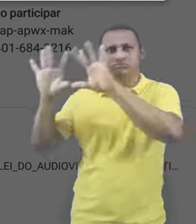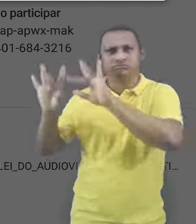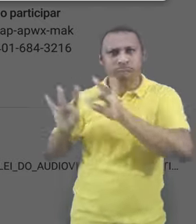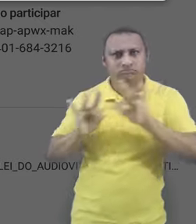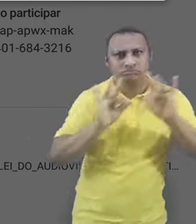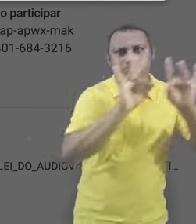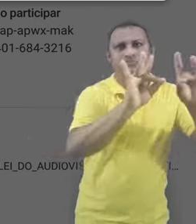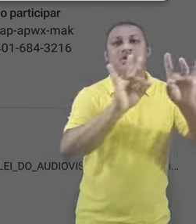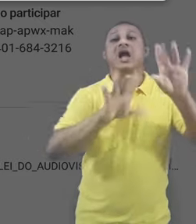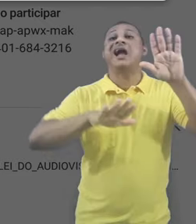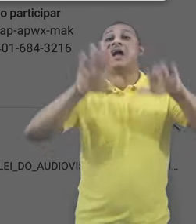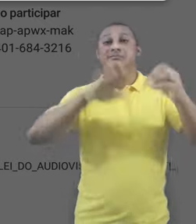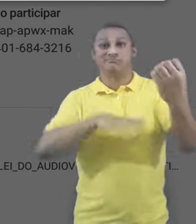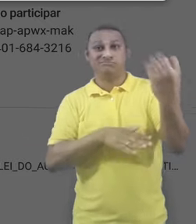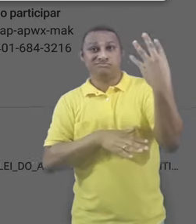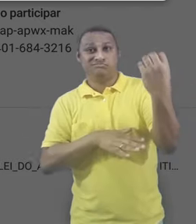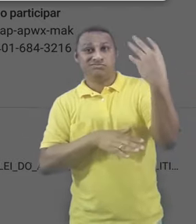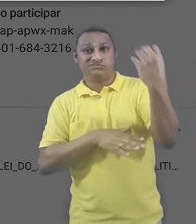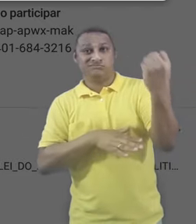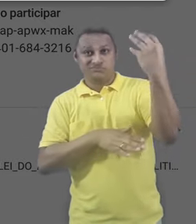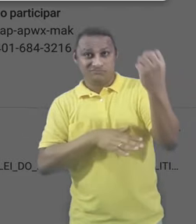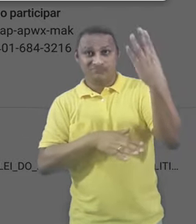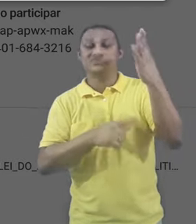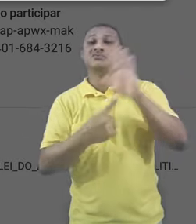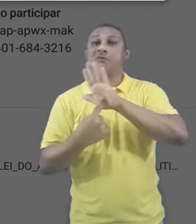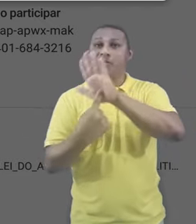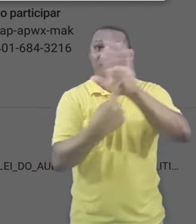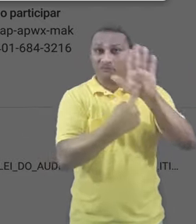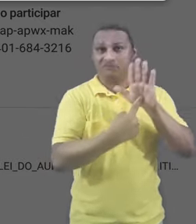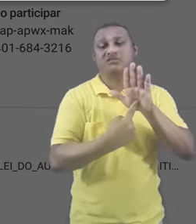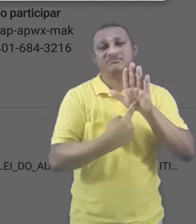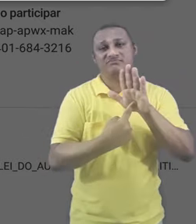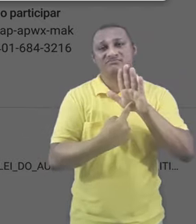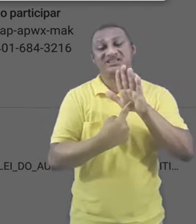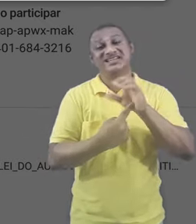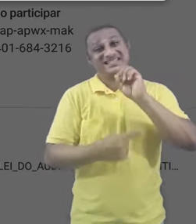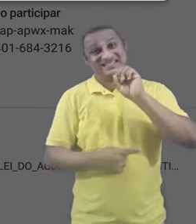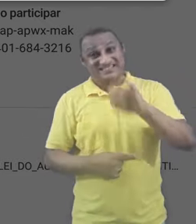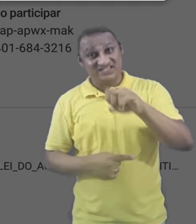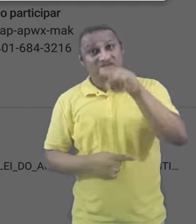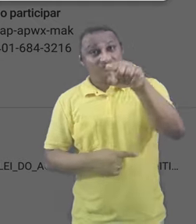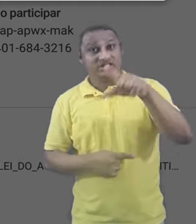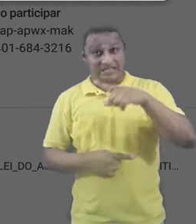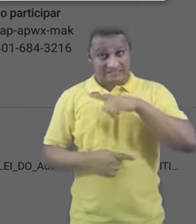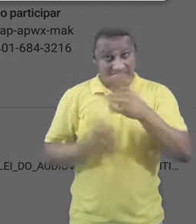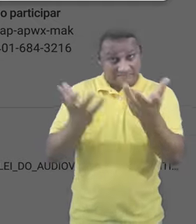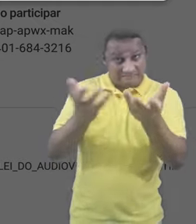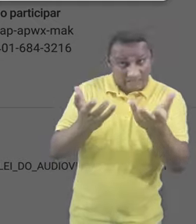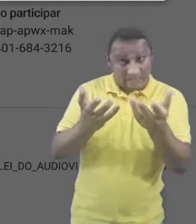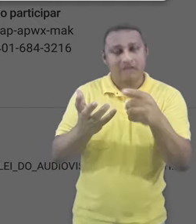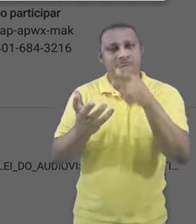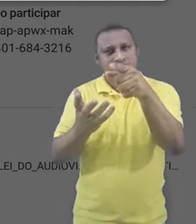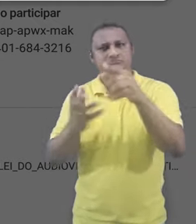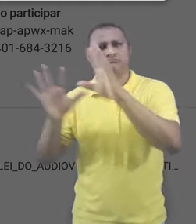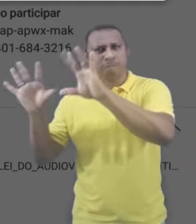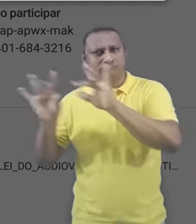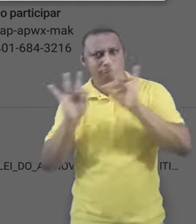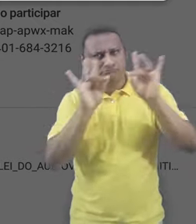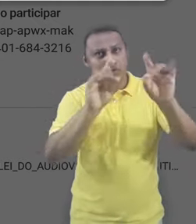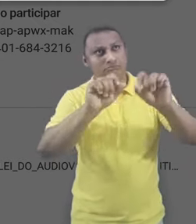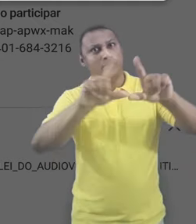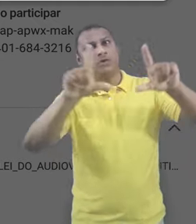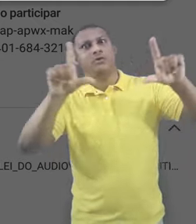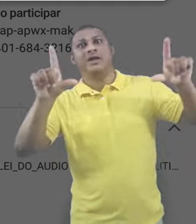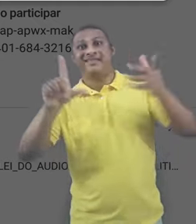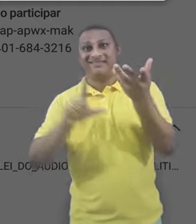estará visível incluindo as notificações se você for apresentar a sua tela é recomendado